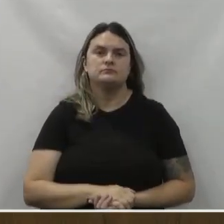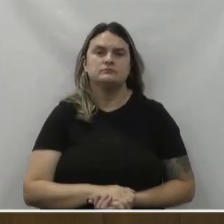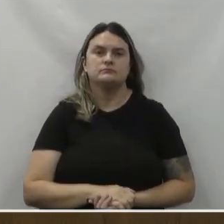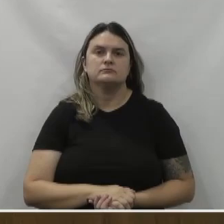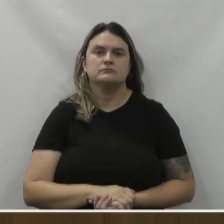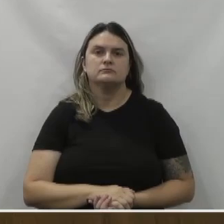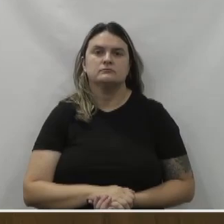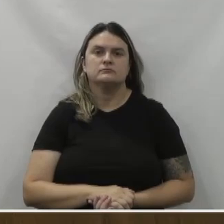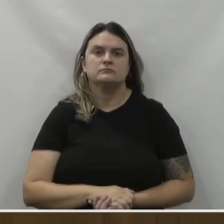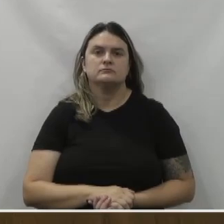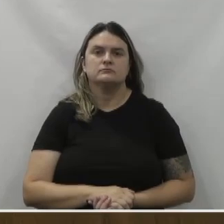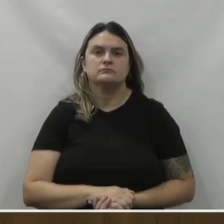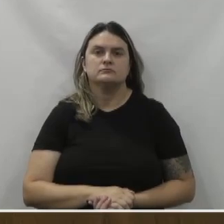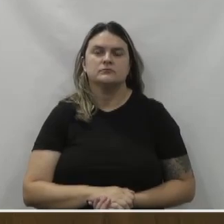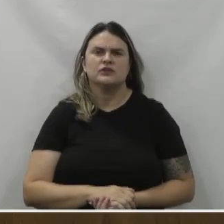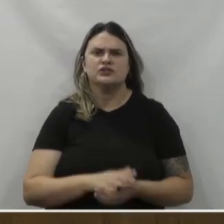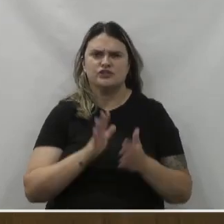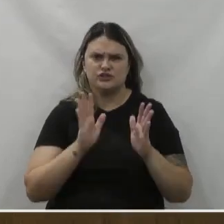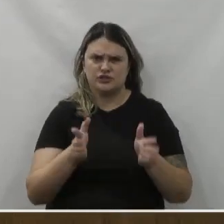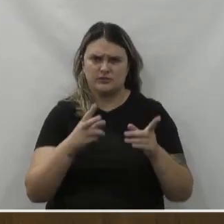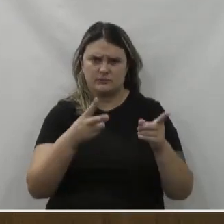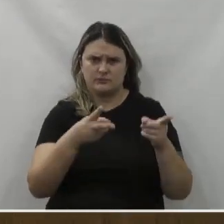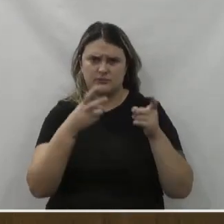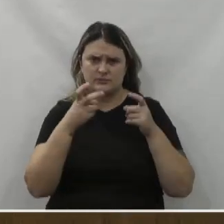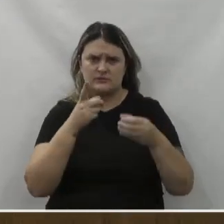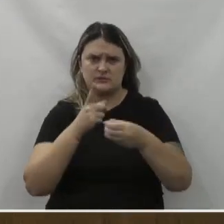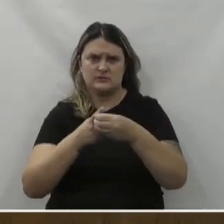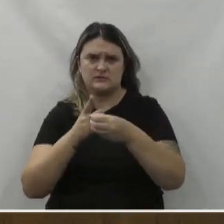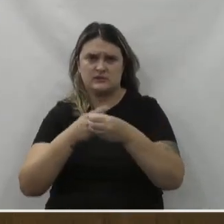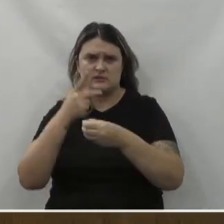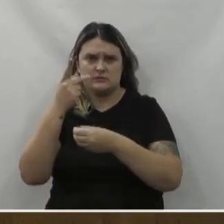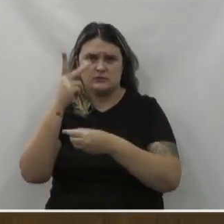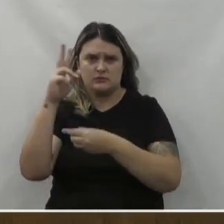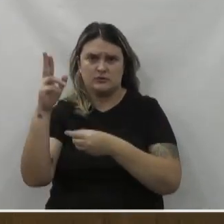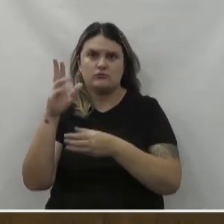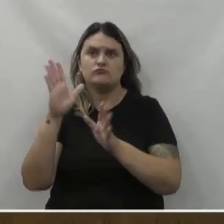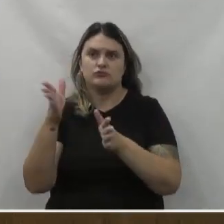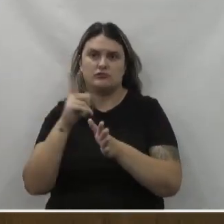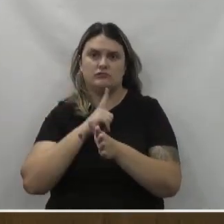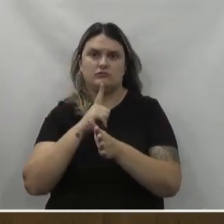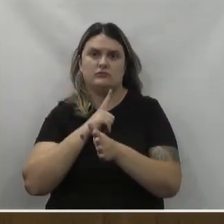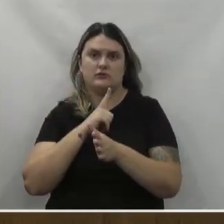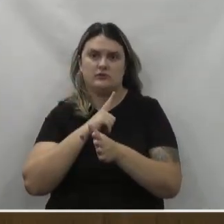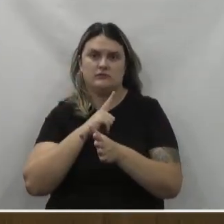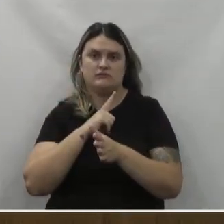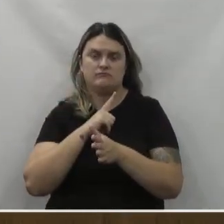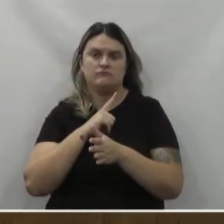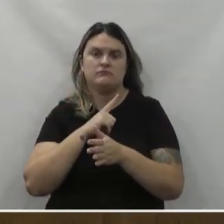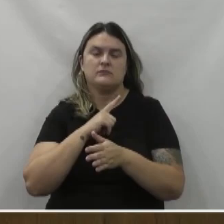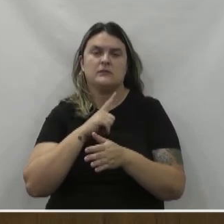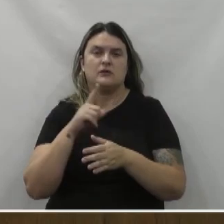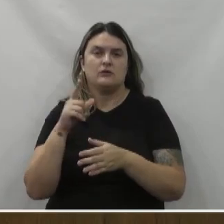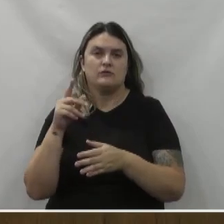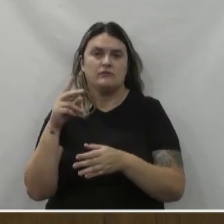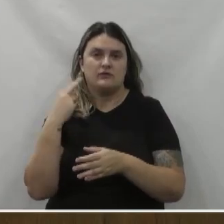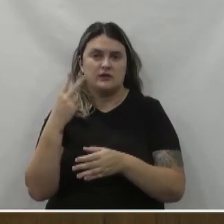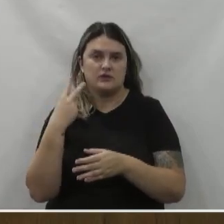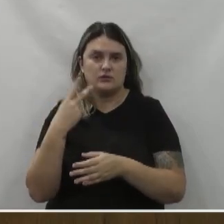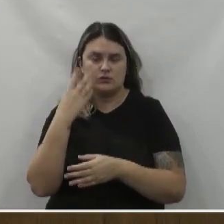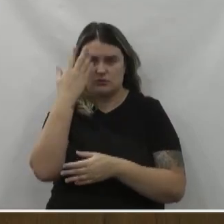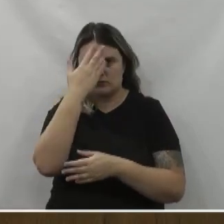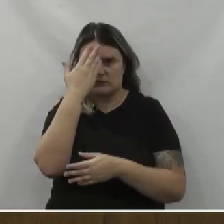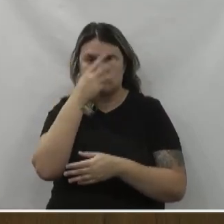LED, como nós vemos aí na cidade vizinha de Porto União. Como me antecipou aqui o vereador